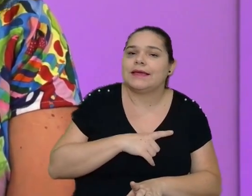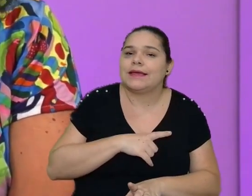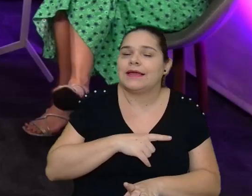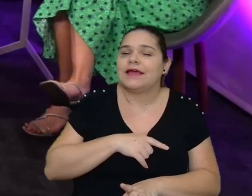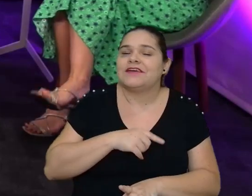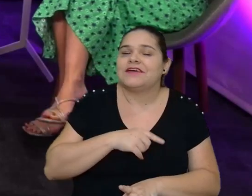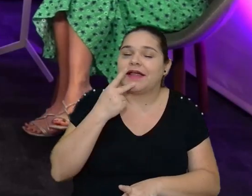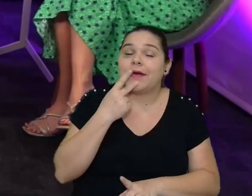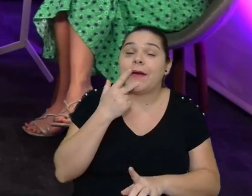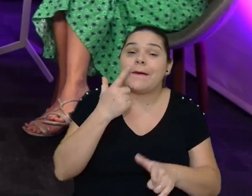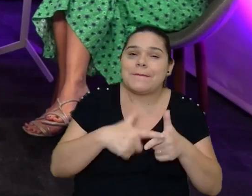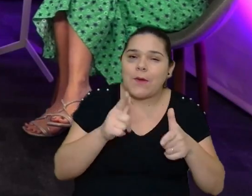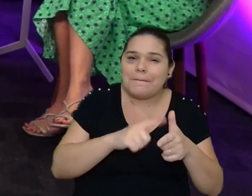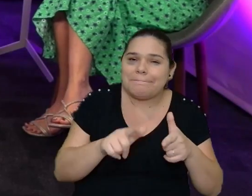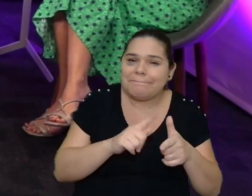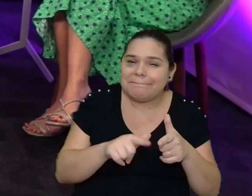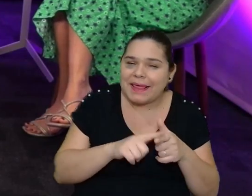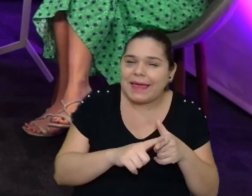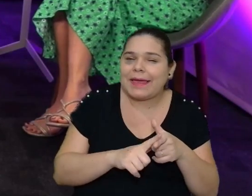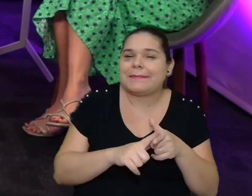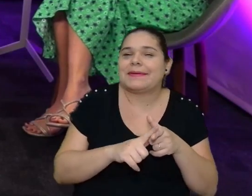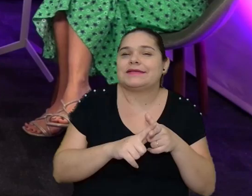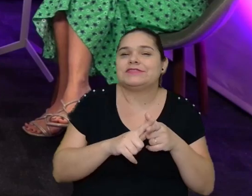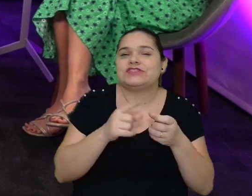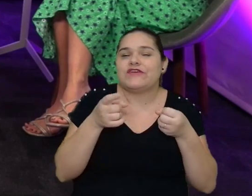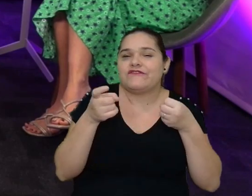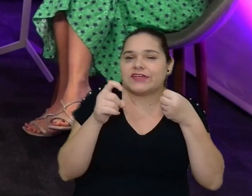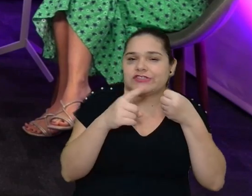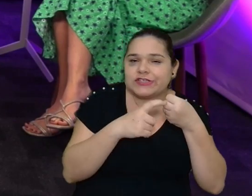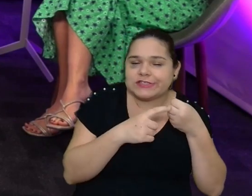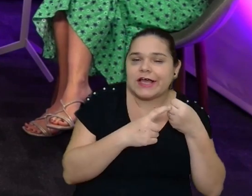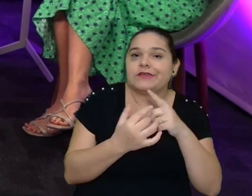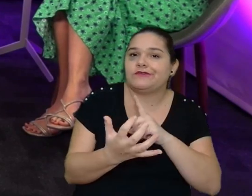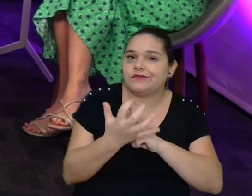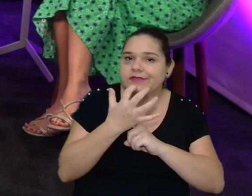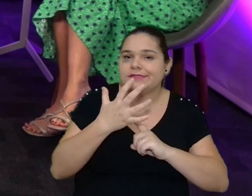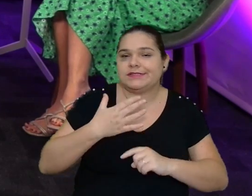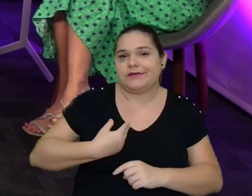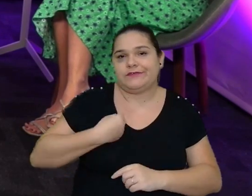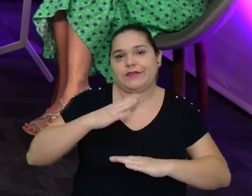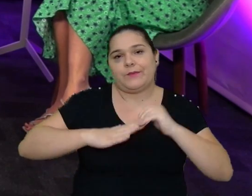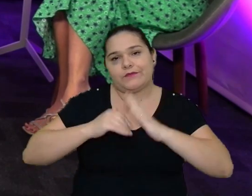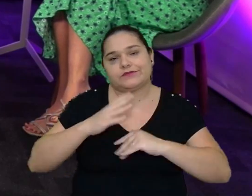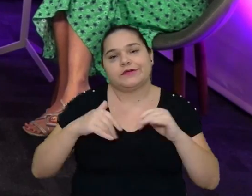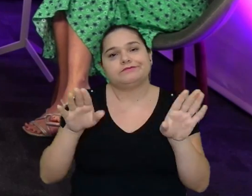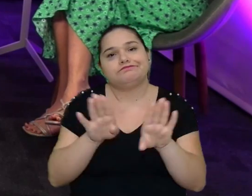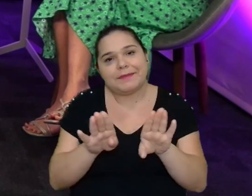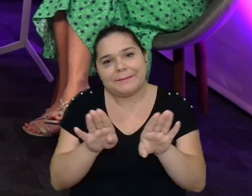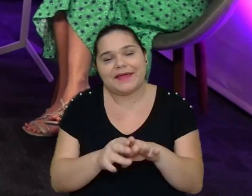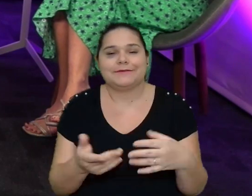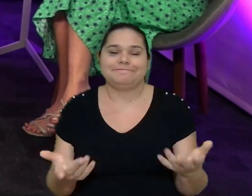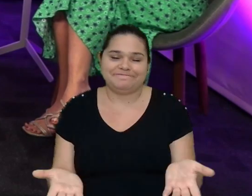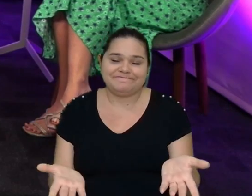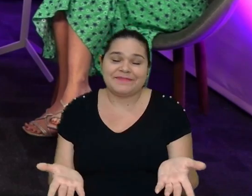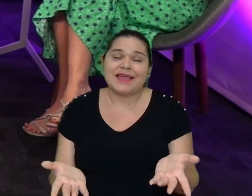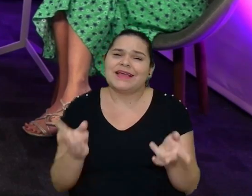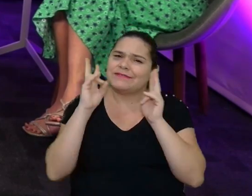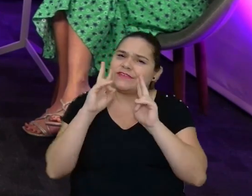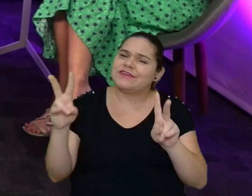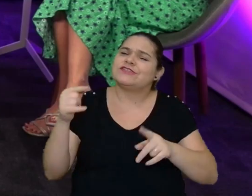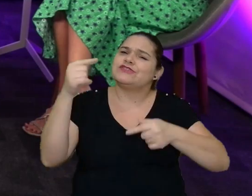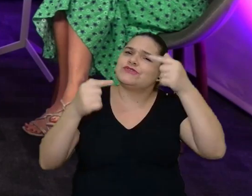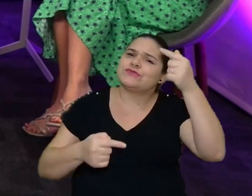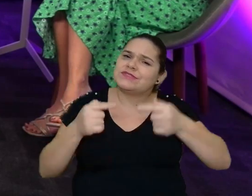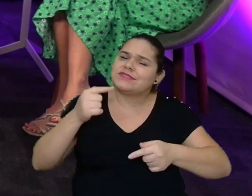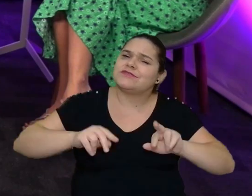Sim. Então, quando a gente olha isso, que eu atendo necessidade e com tanta discussão de diversidade do lado social, o que, que as empresas